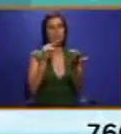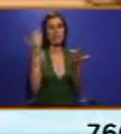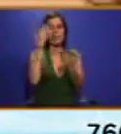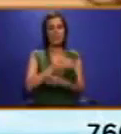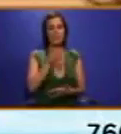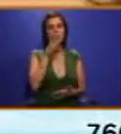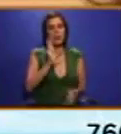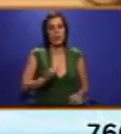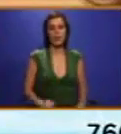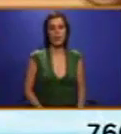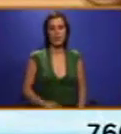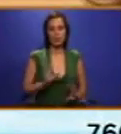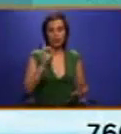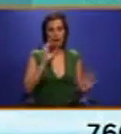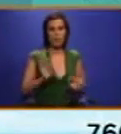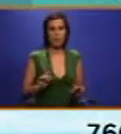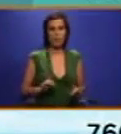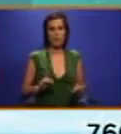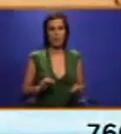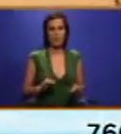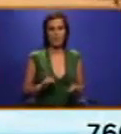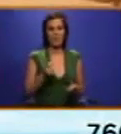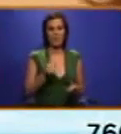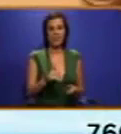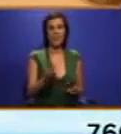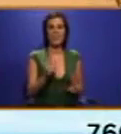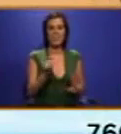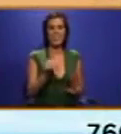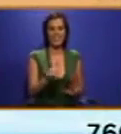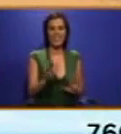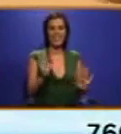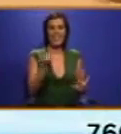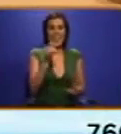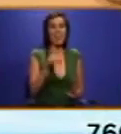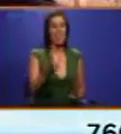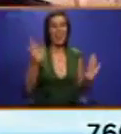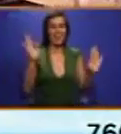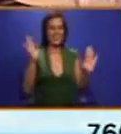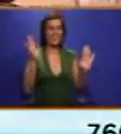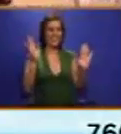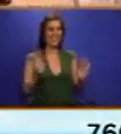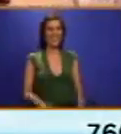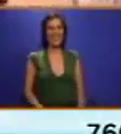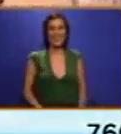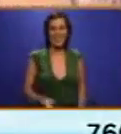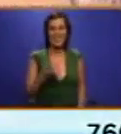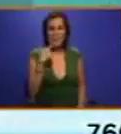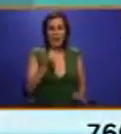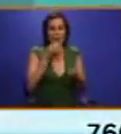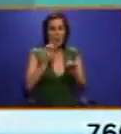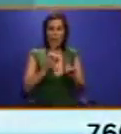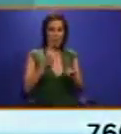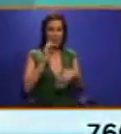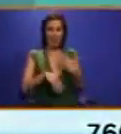noite um dia destes já está isso planeado ou ainda tá quase Tá quase mas não pode perder a